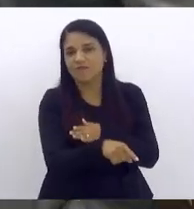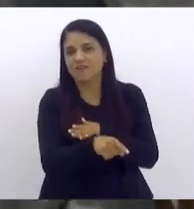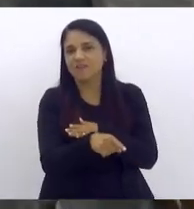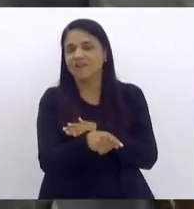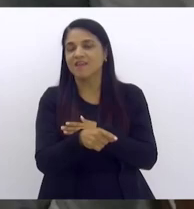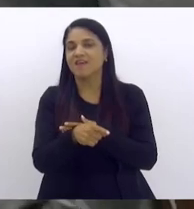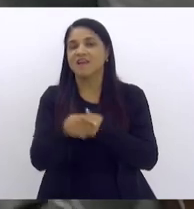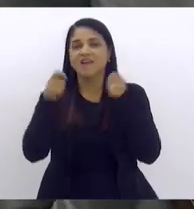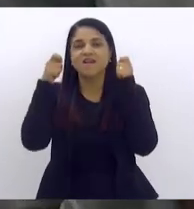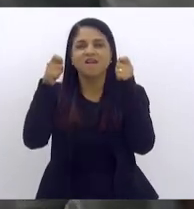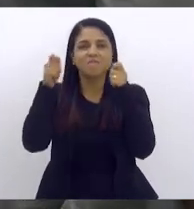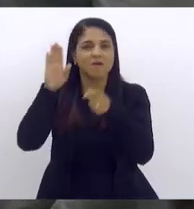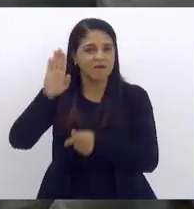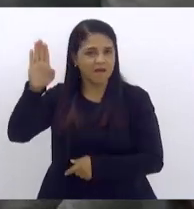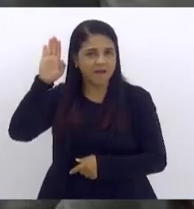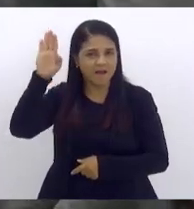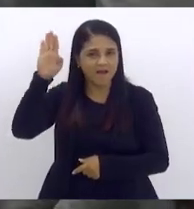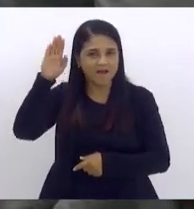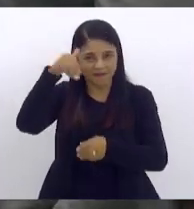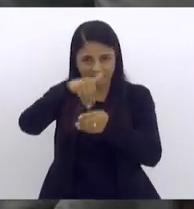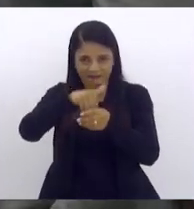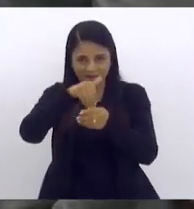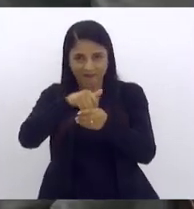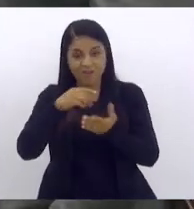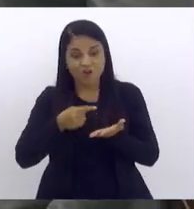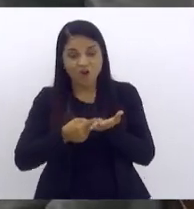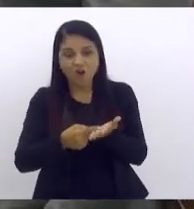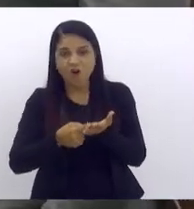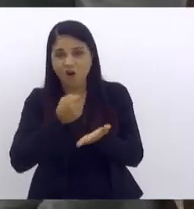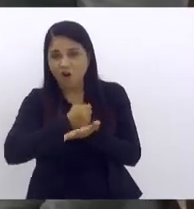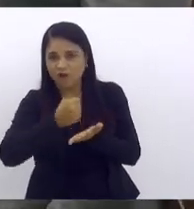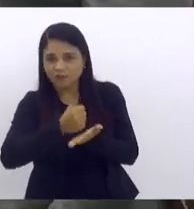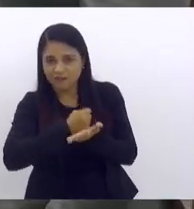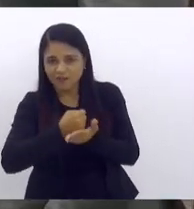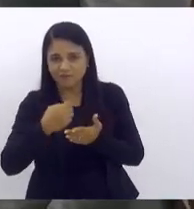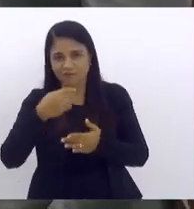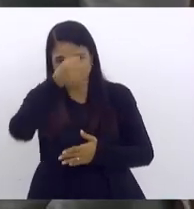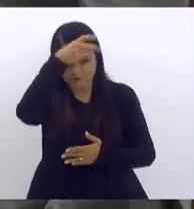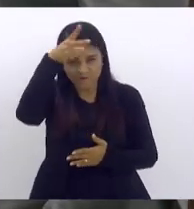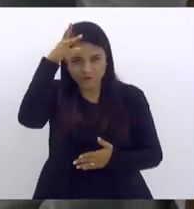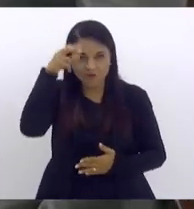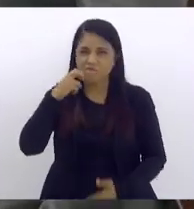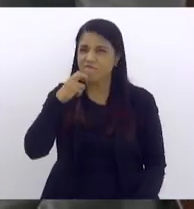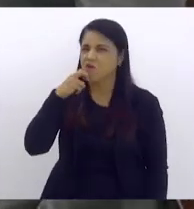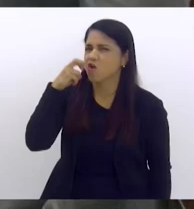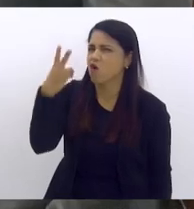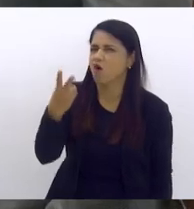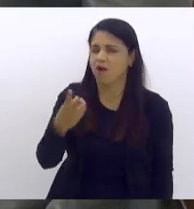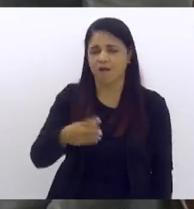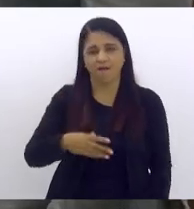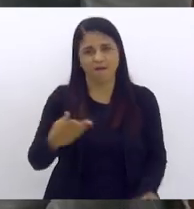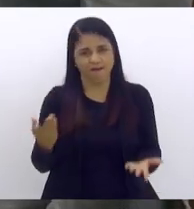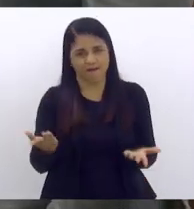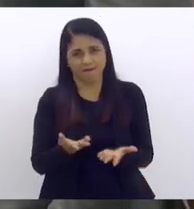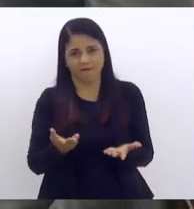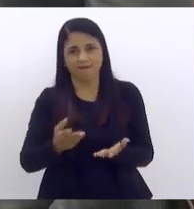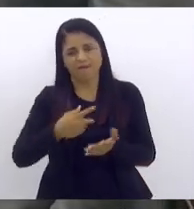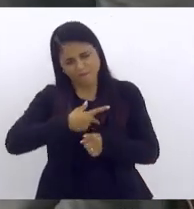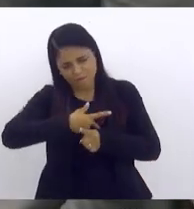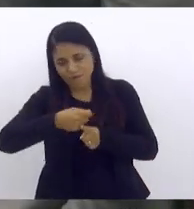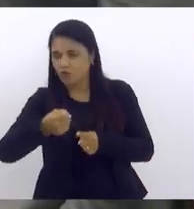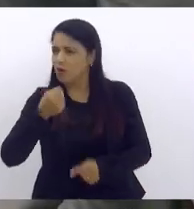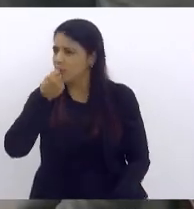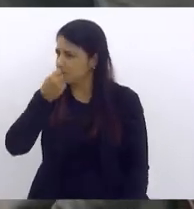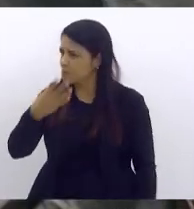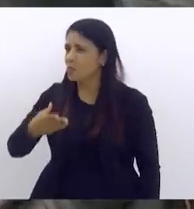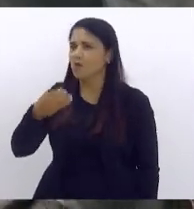eleitorais às custas de quem tem contrato com a Prefeitura do Rio de Janeiro. Uma vergonha o que tem acontecido, mais uma boa vitória, deputado Paul